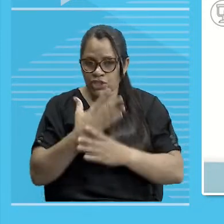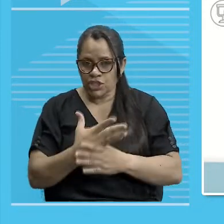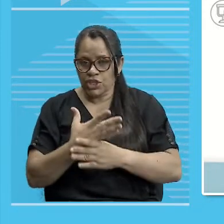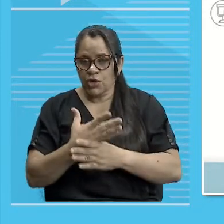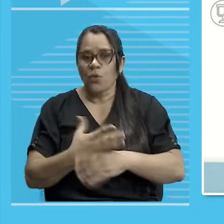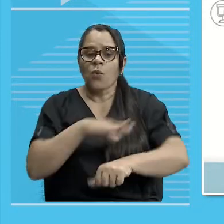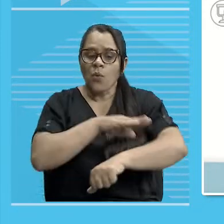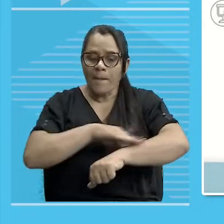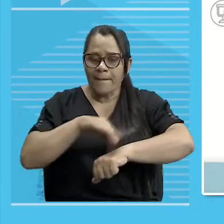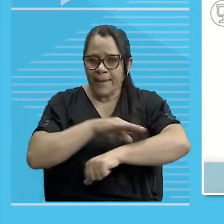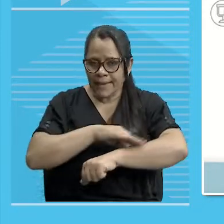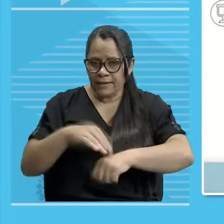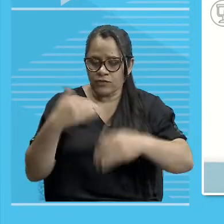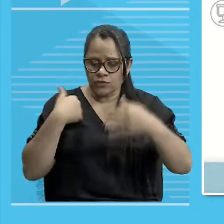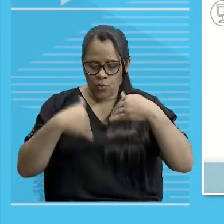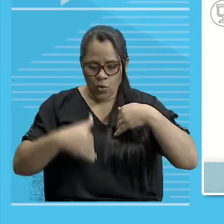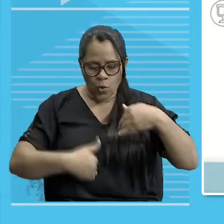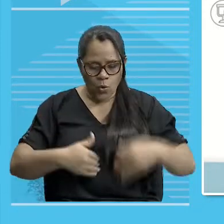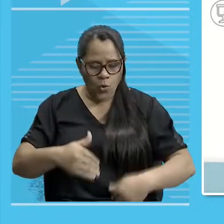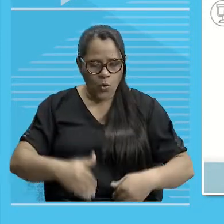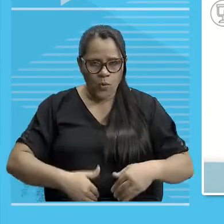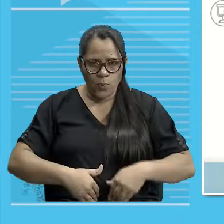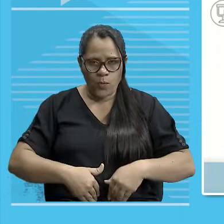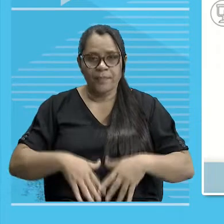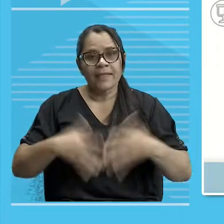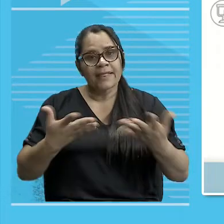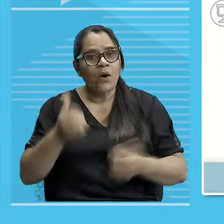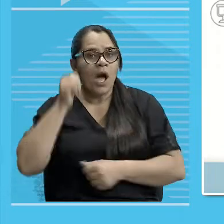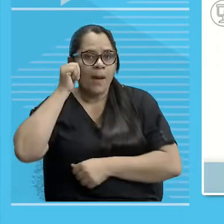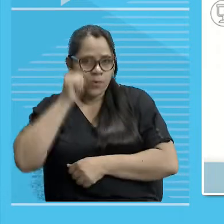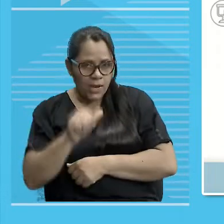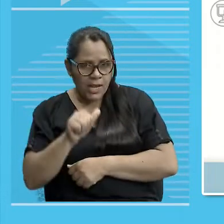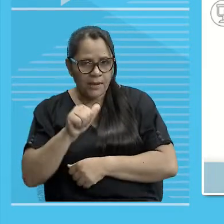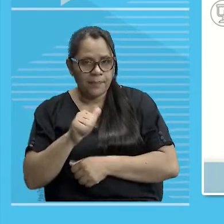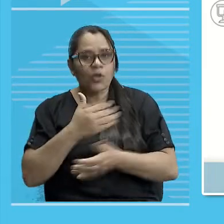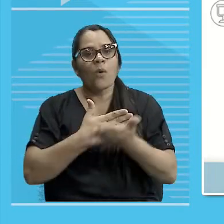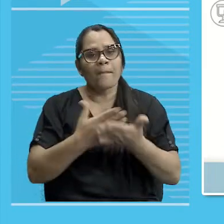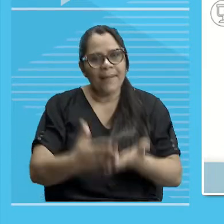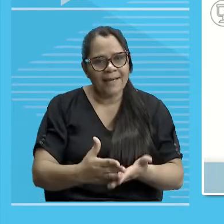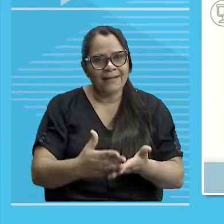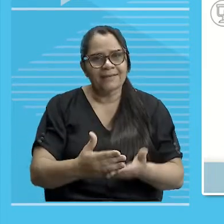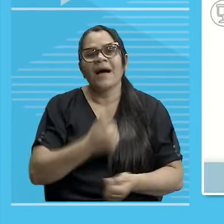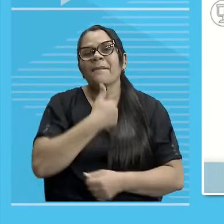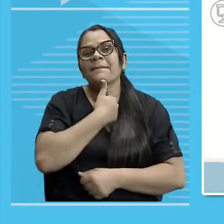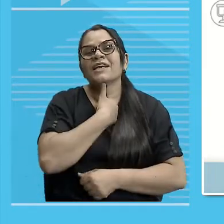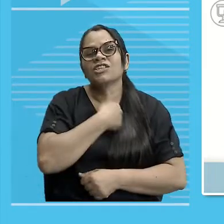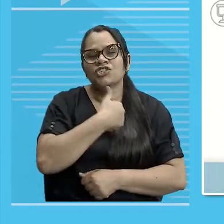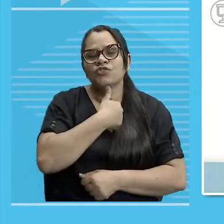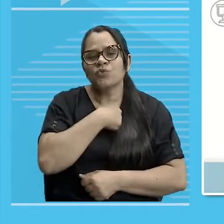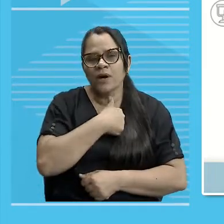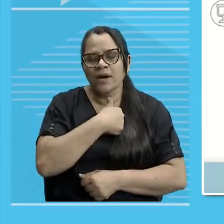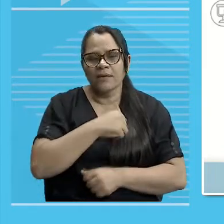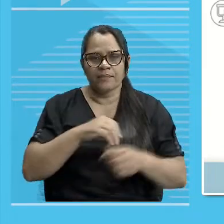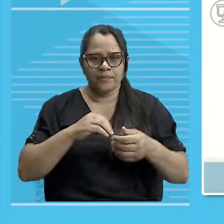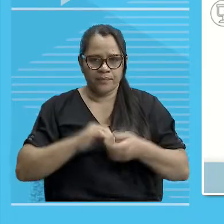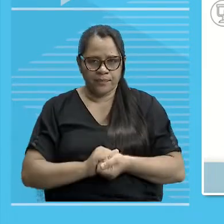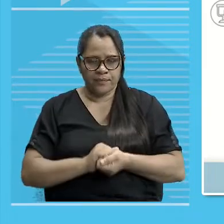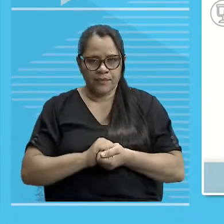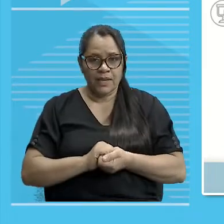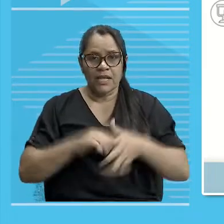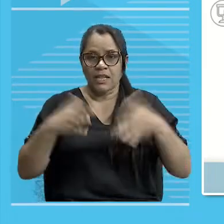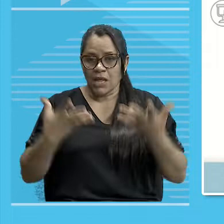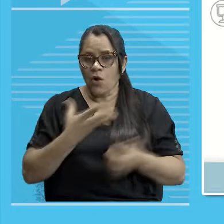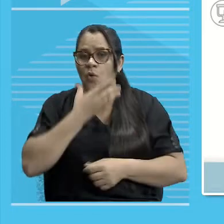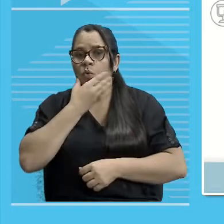das pernas. A mulher começa a menstruar, não é? Então, o